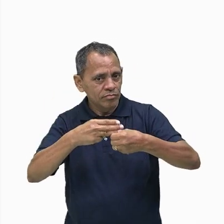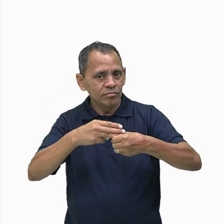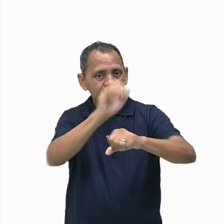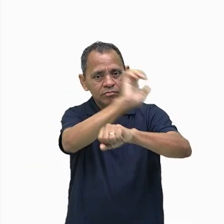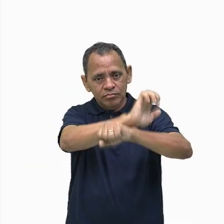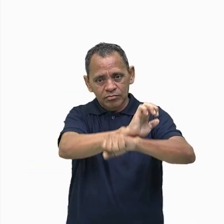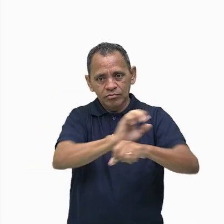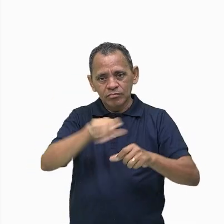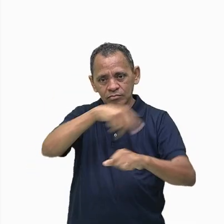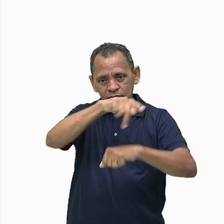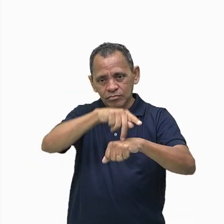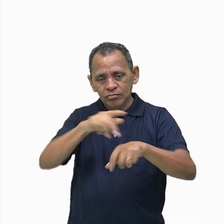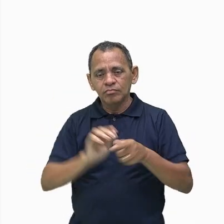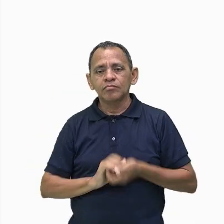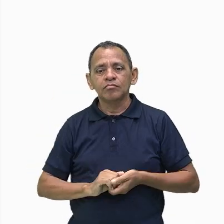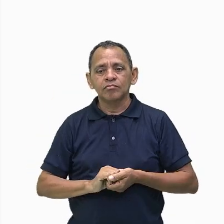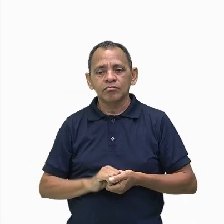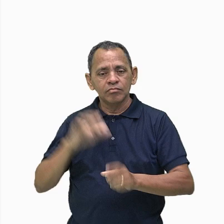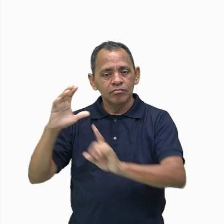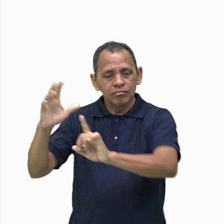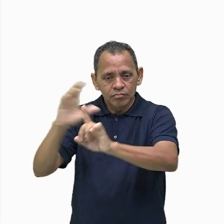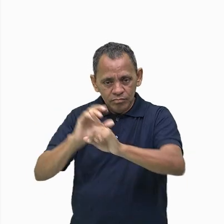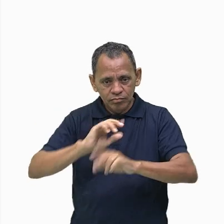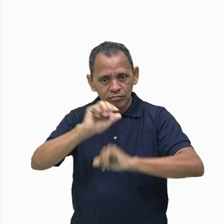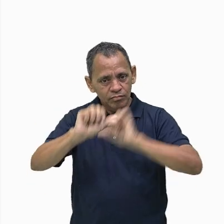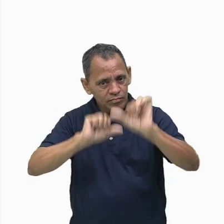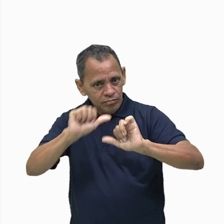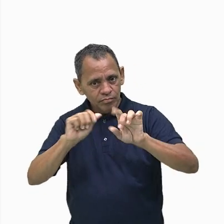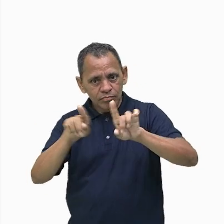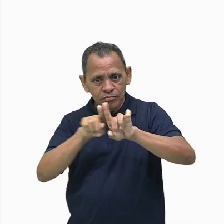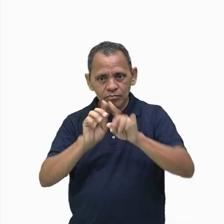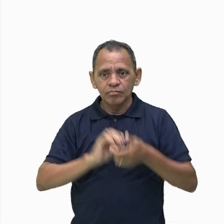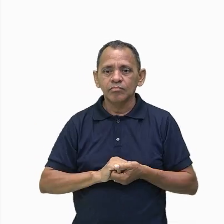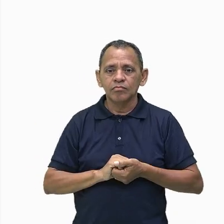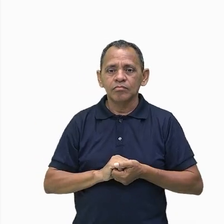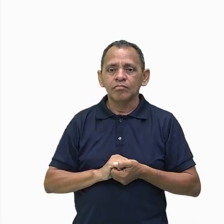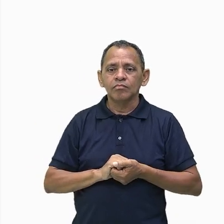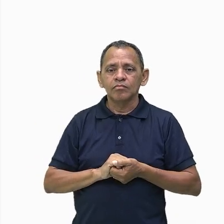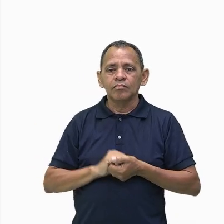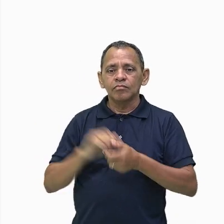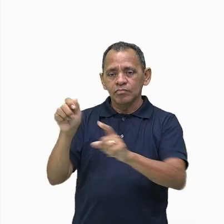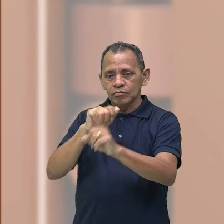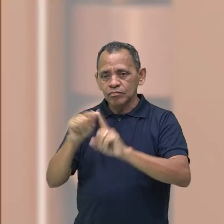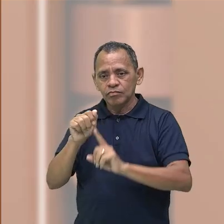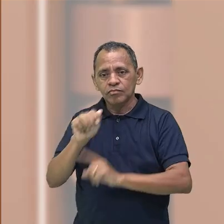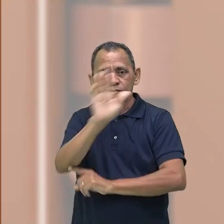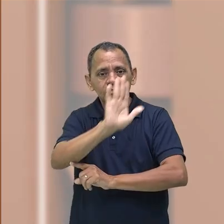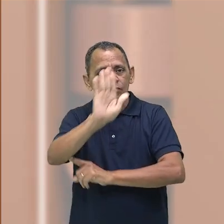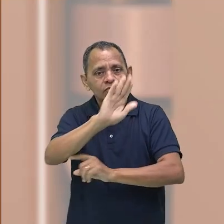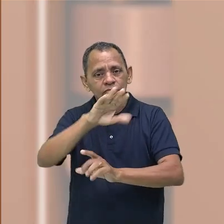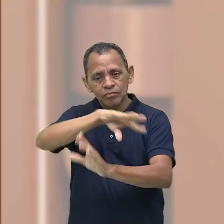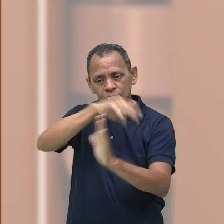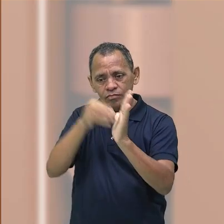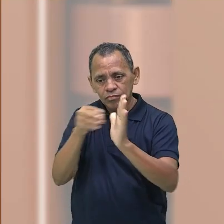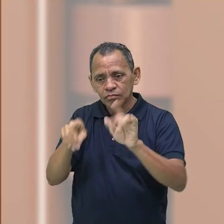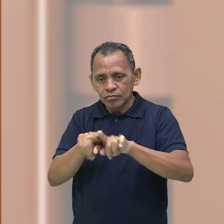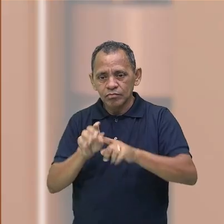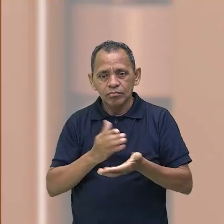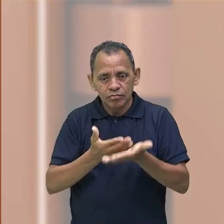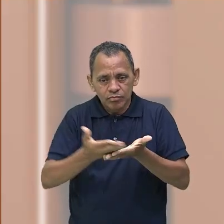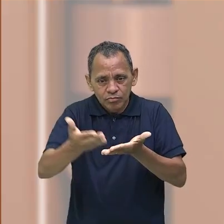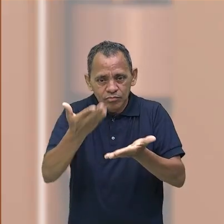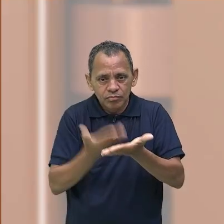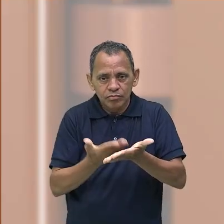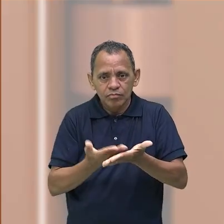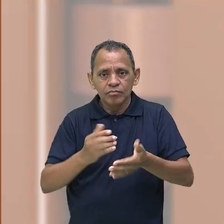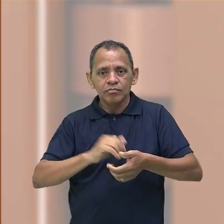influência de diferentes sociedades na modificação da paisagem amazônica. Então, vamos agora para o momento